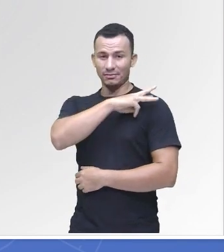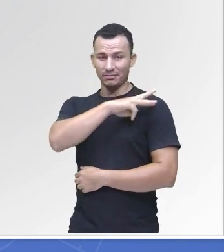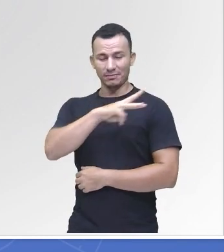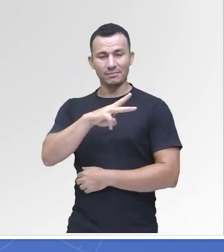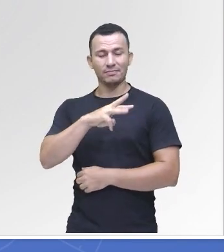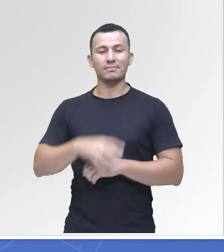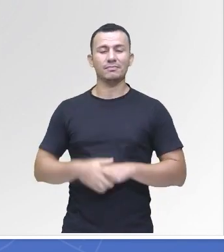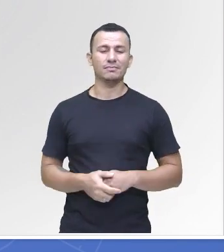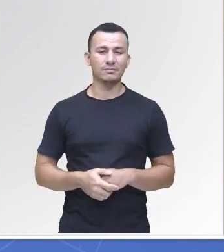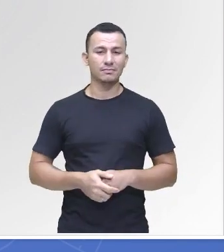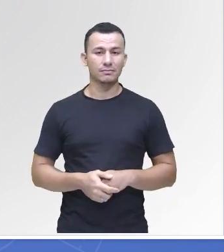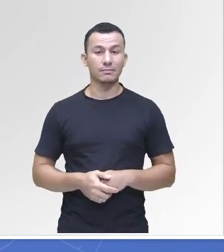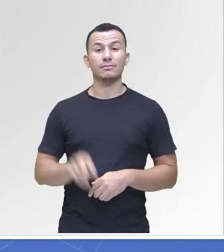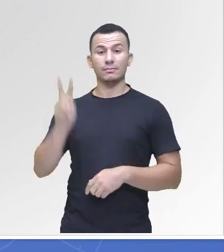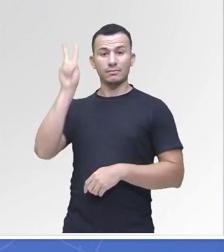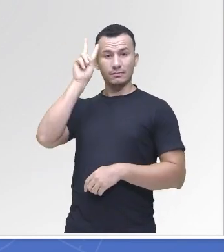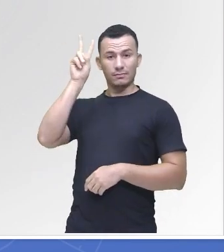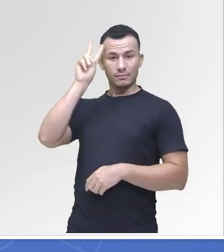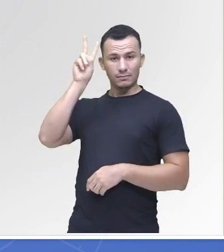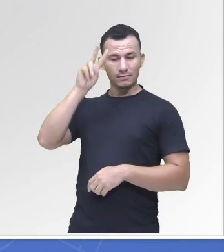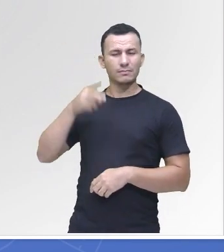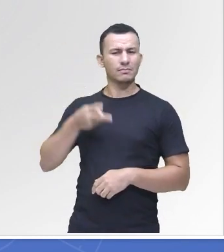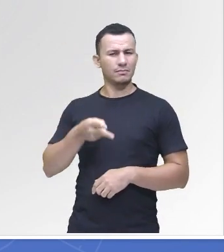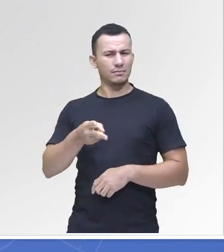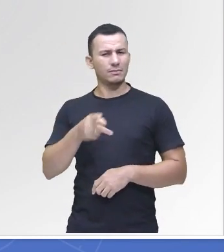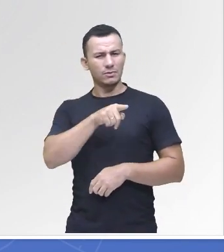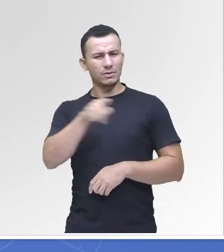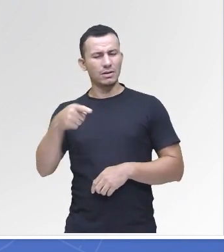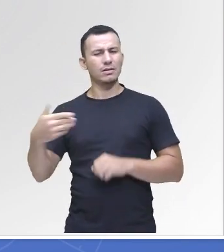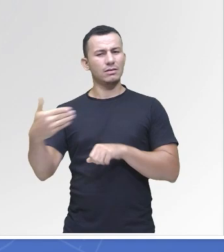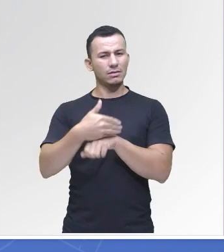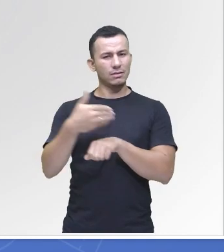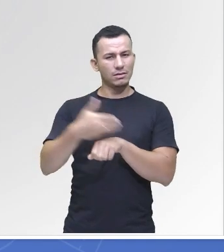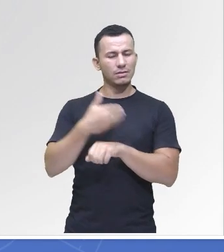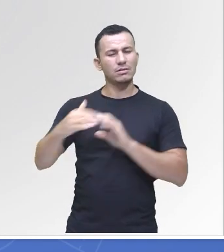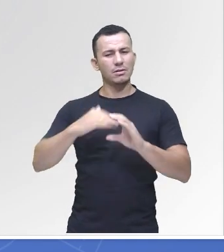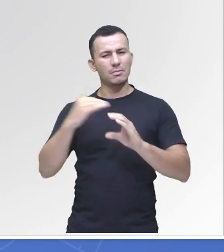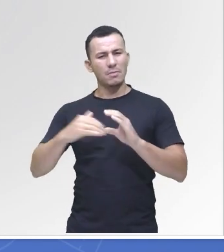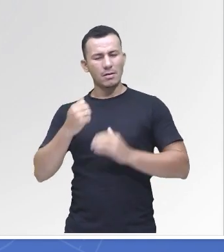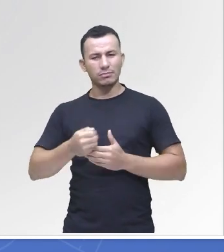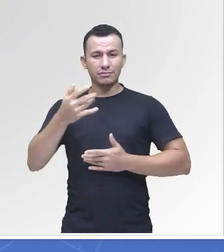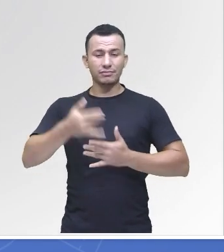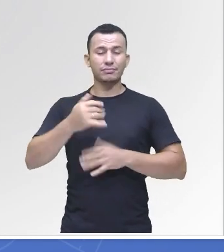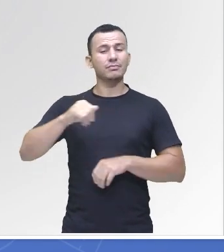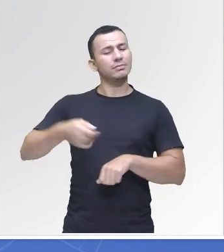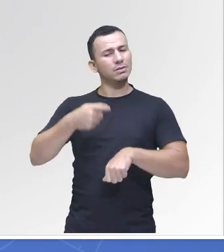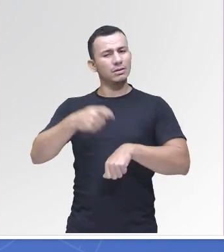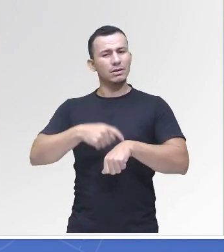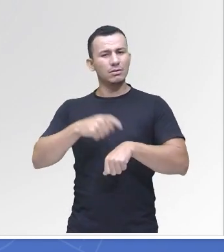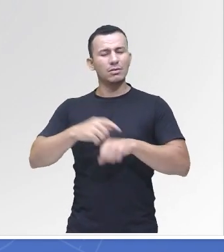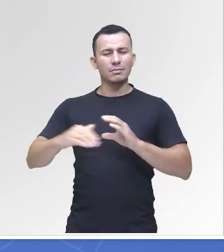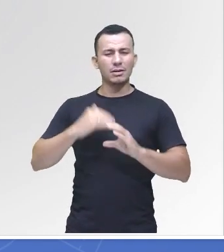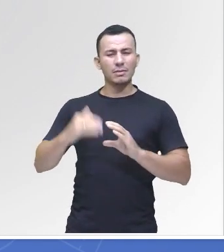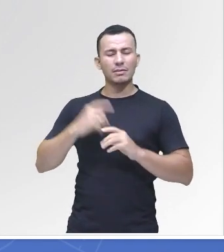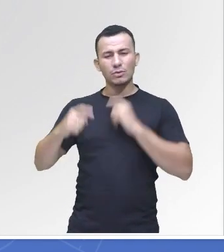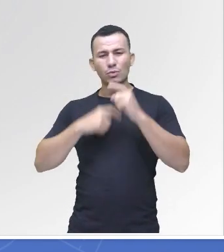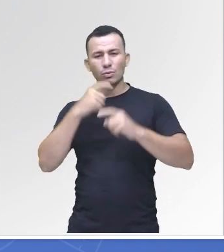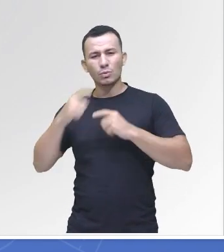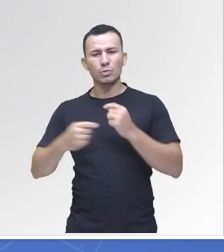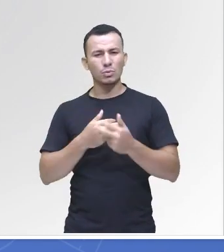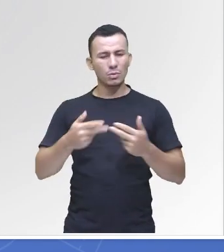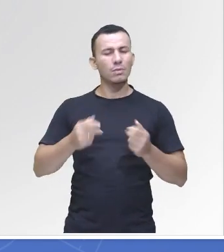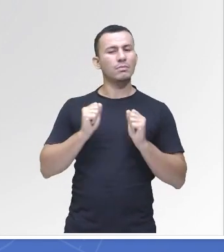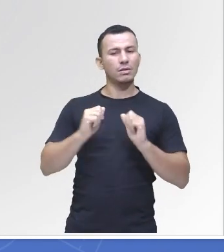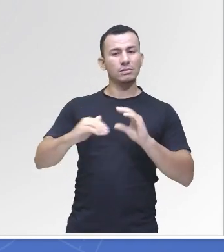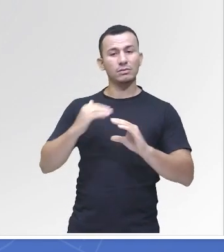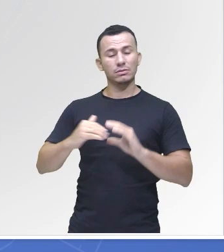ano. E aí lembrando que a gente conta sempre com a participação de vocês, tá? Aproveitem, participem pelo chat, temos